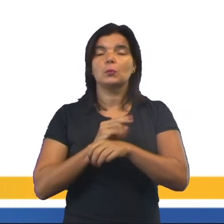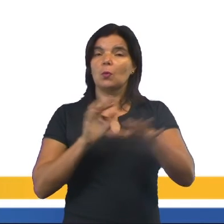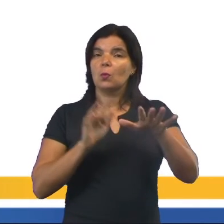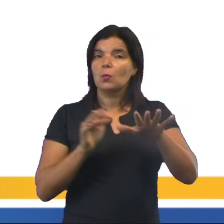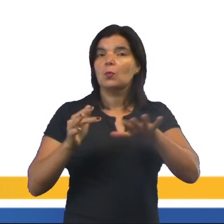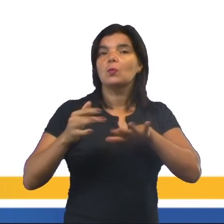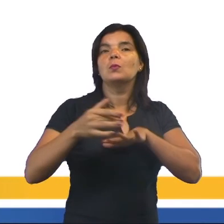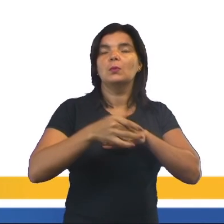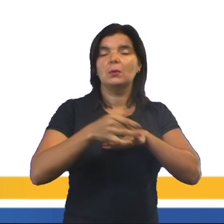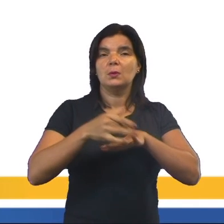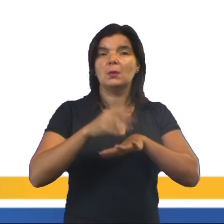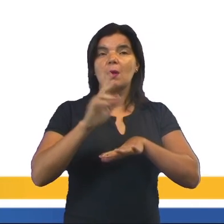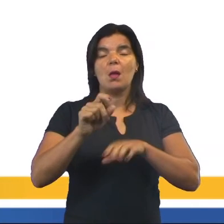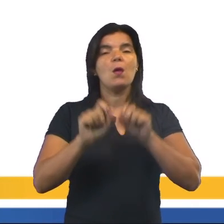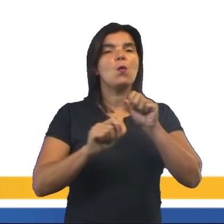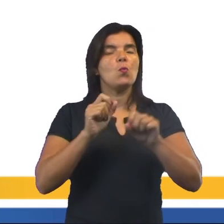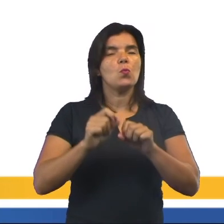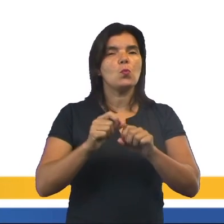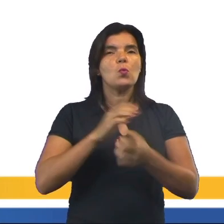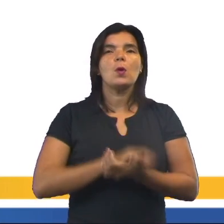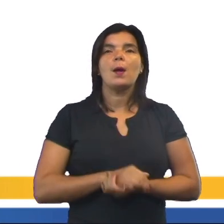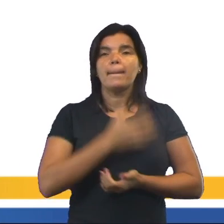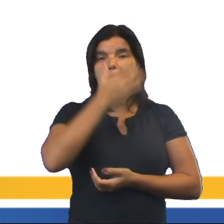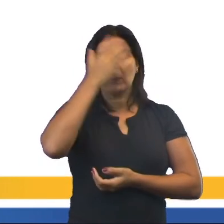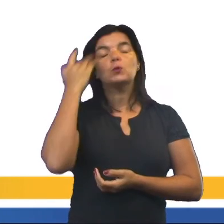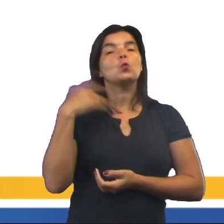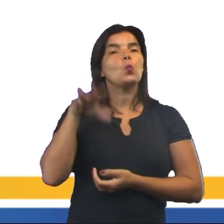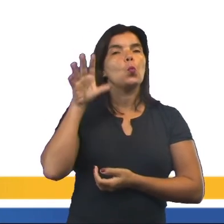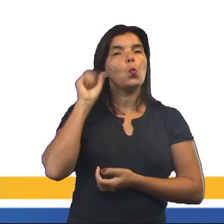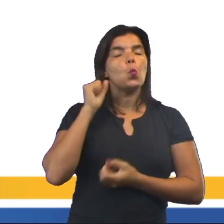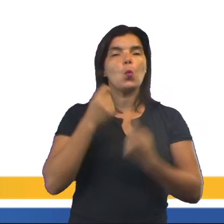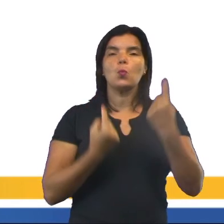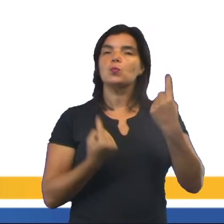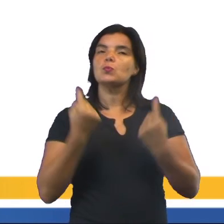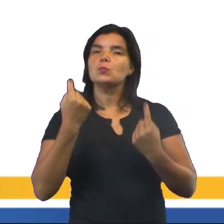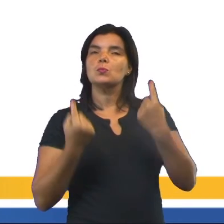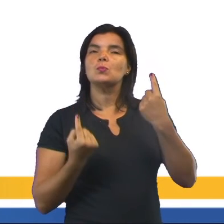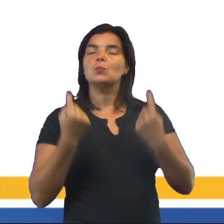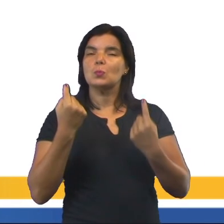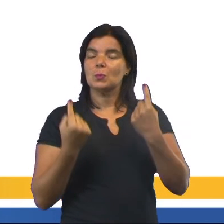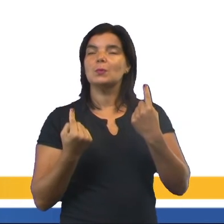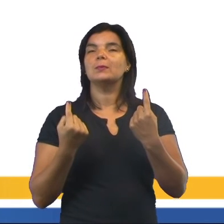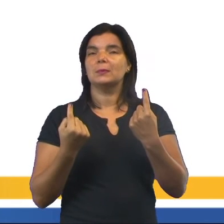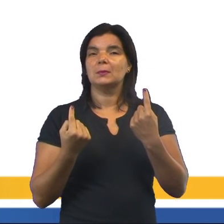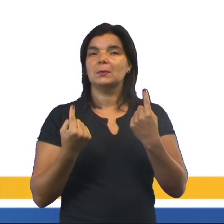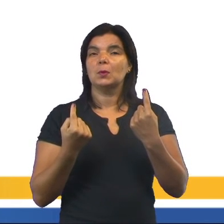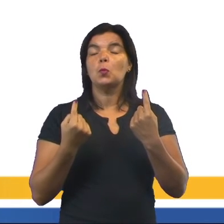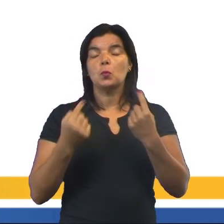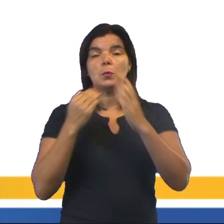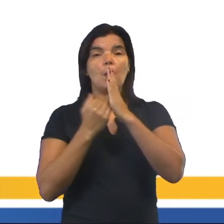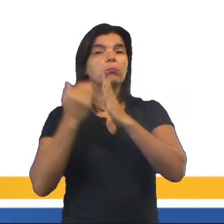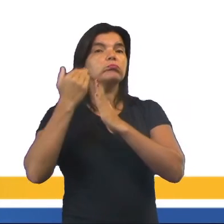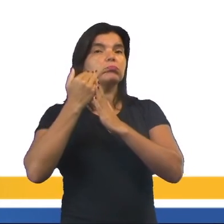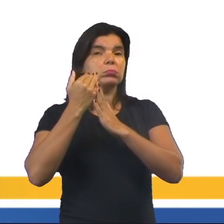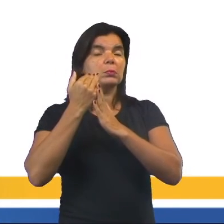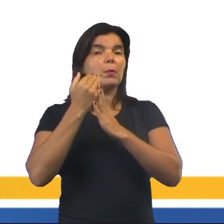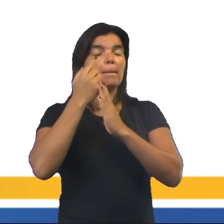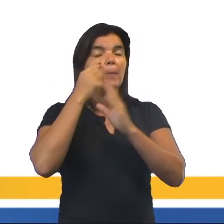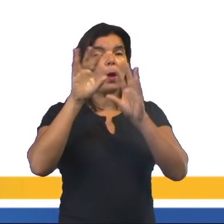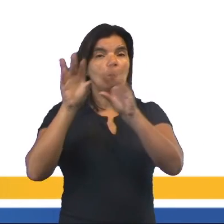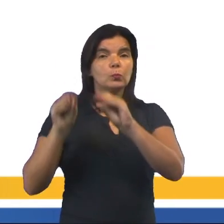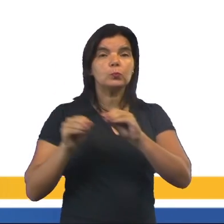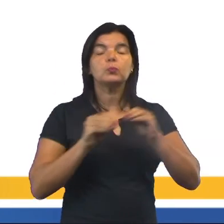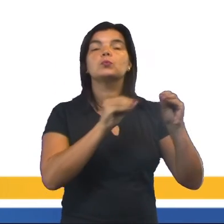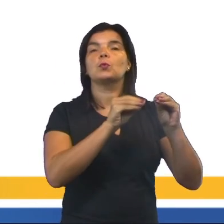social, só que esse é aquele que ouve os dois lados, né? Ouve o que está em alta para